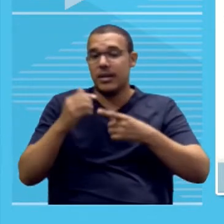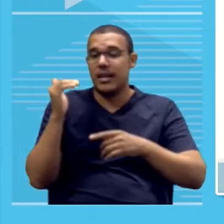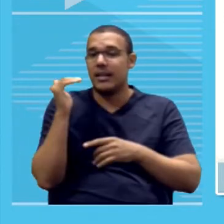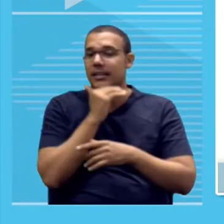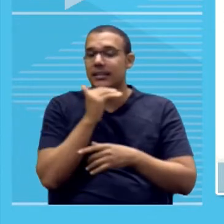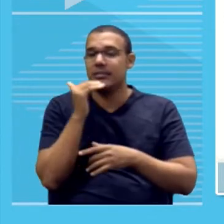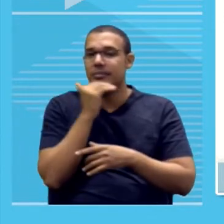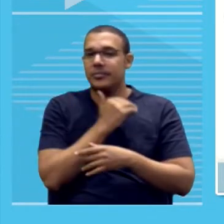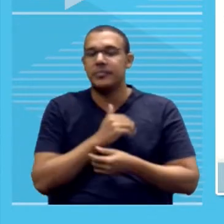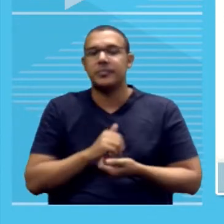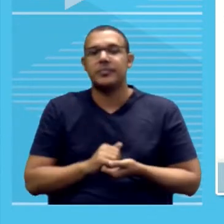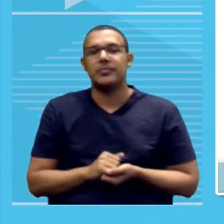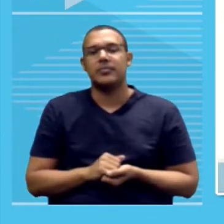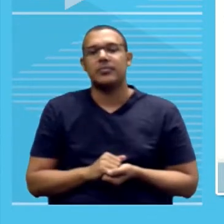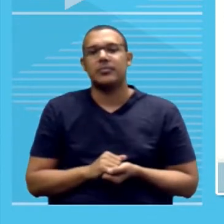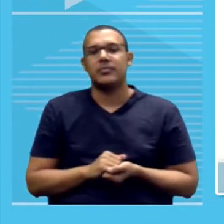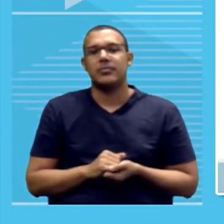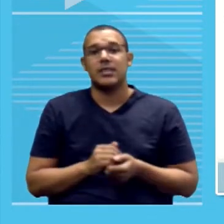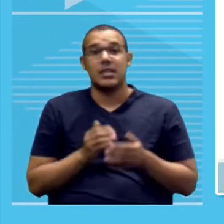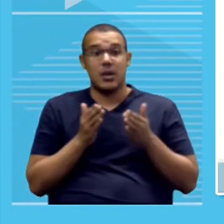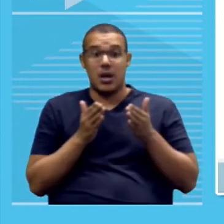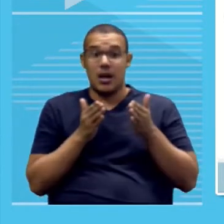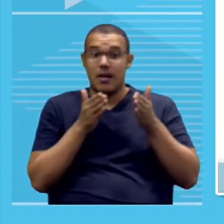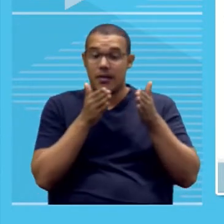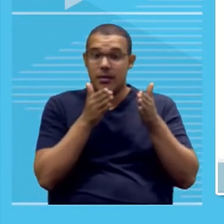Então, a gente não está indo direto para a nossa